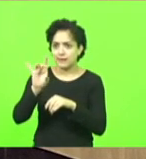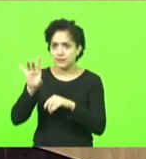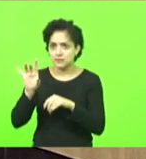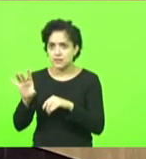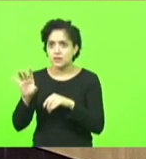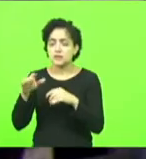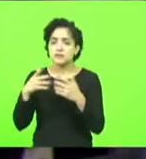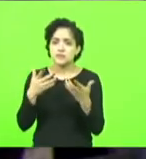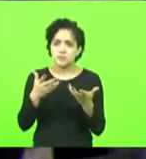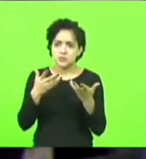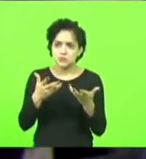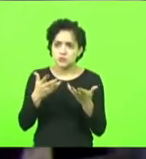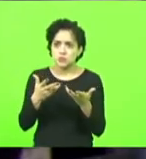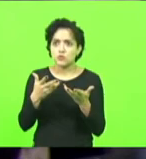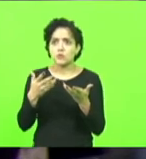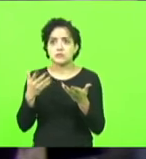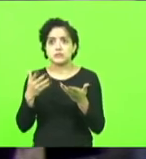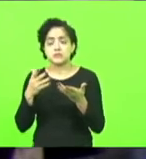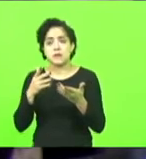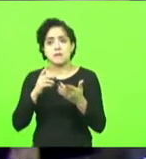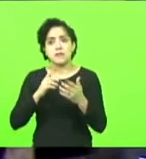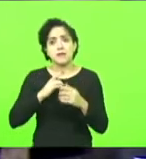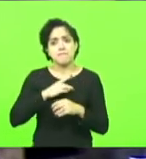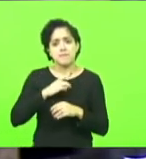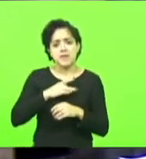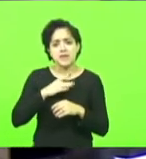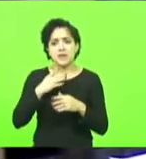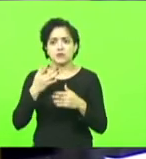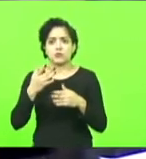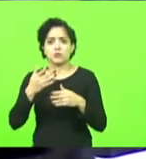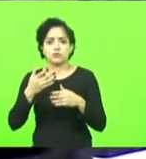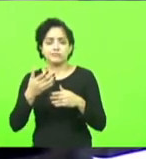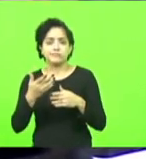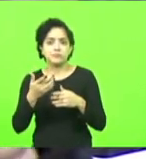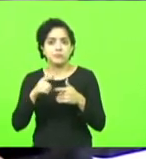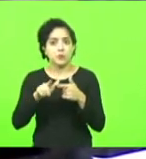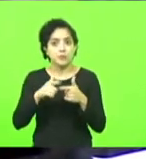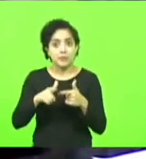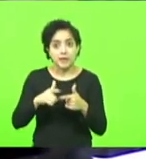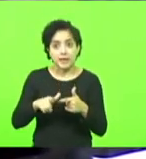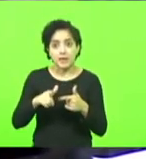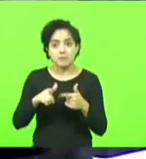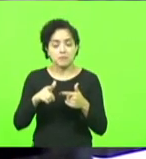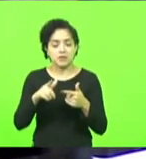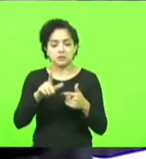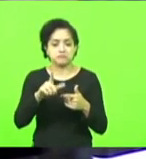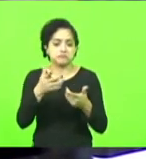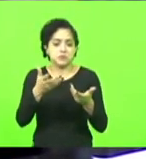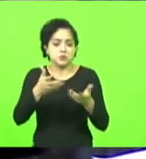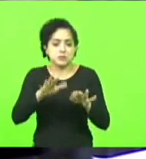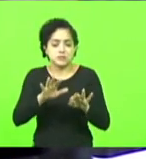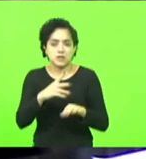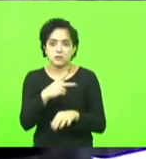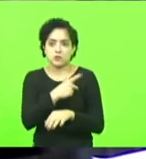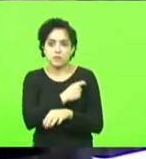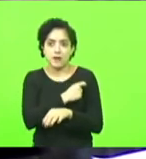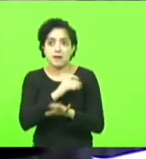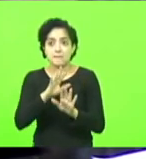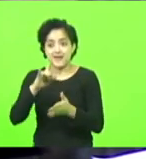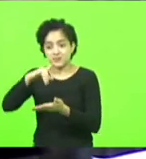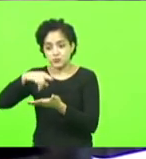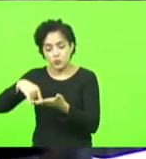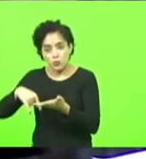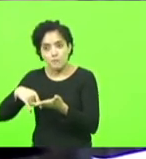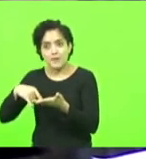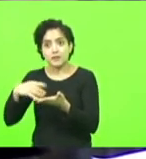pessoas que têm os seus temores, o seu medo de complicações e optaram, talvez, por não tomar a vacina. E a questão do passaporte é delicado,